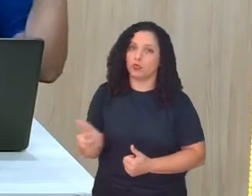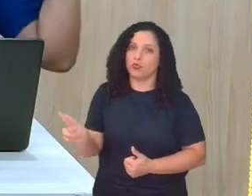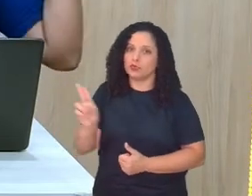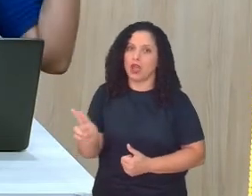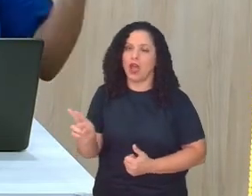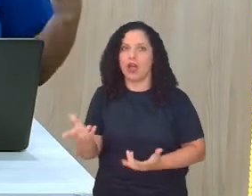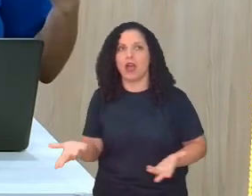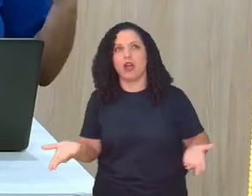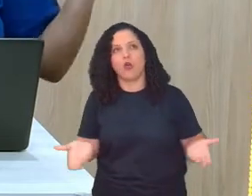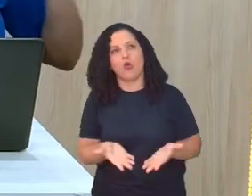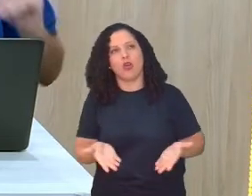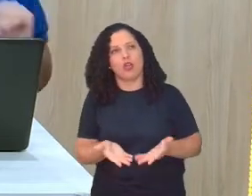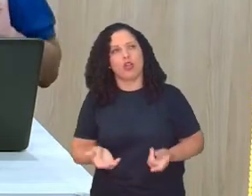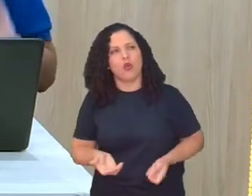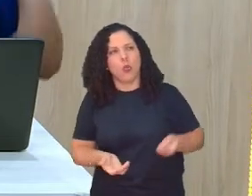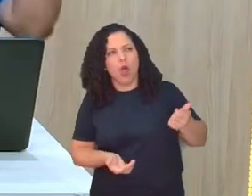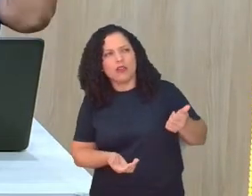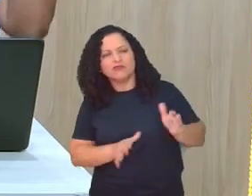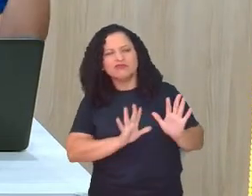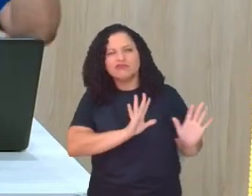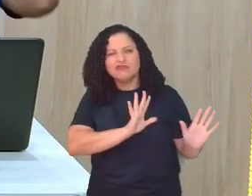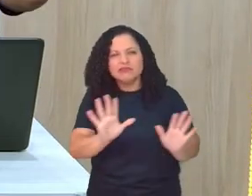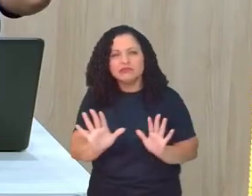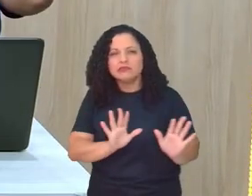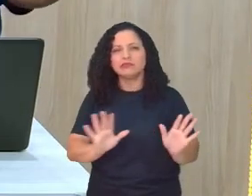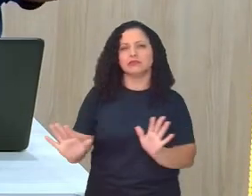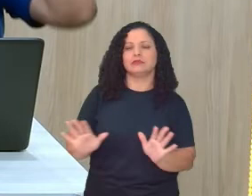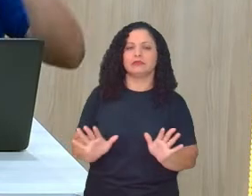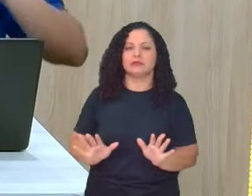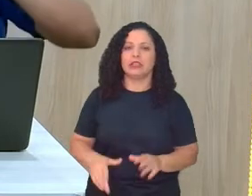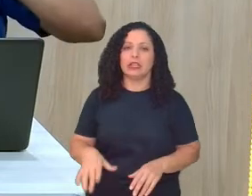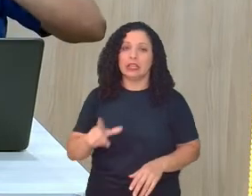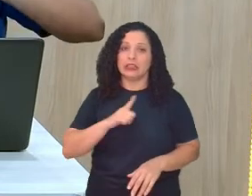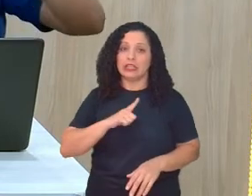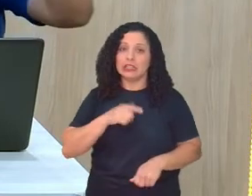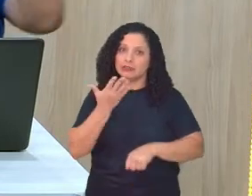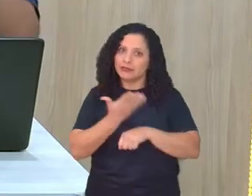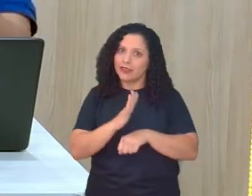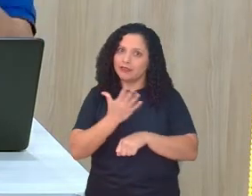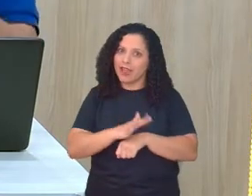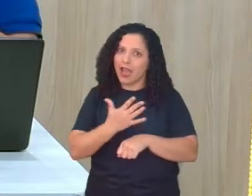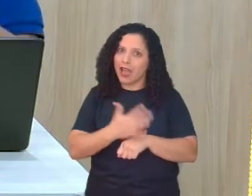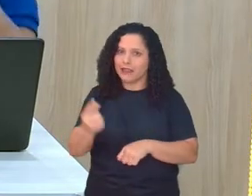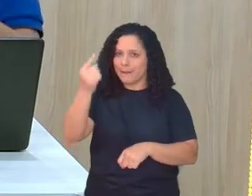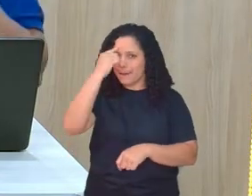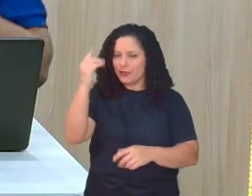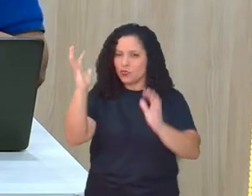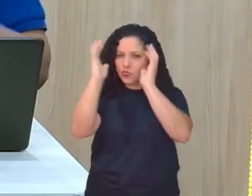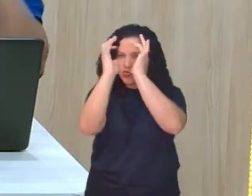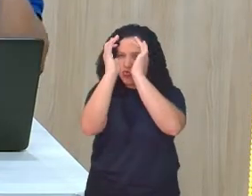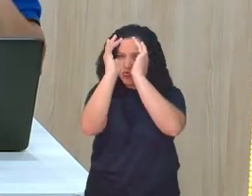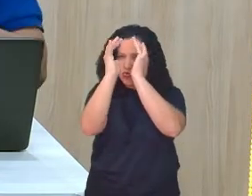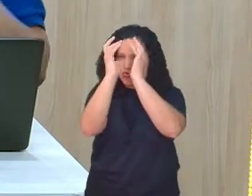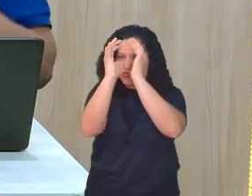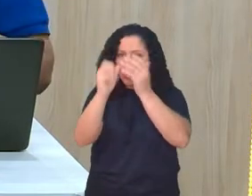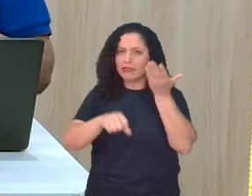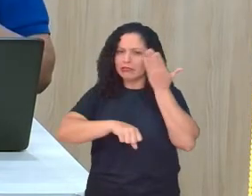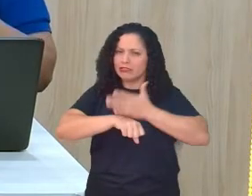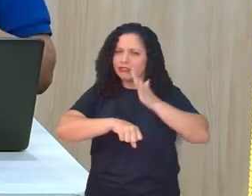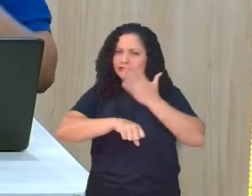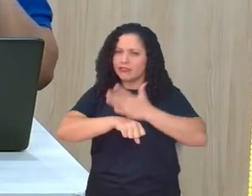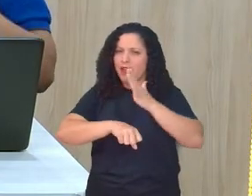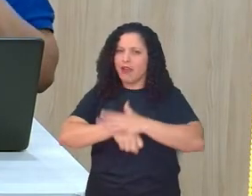usar um quase sinônimo. Tudo isso faz com que a gente exercite, inclusive, o cérebro, minha gente. E exercitar o cérebro é essencial, porque a gente quer ser o